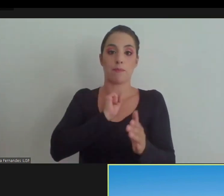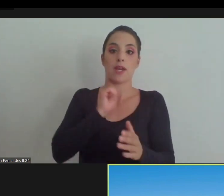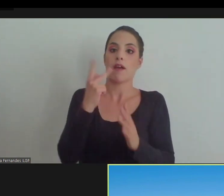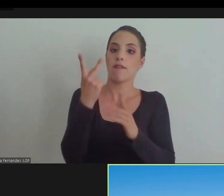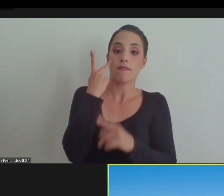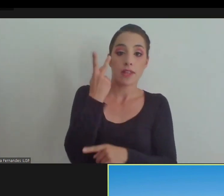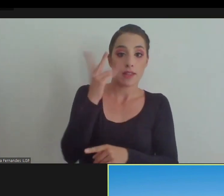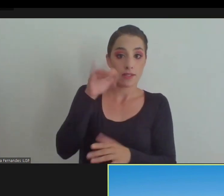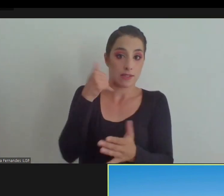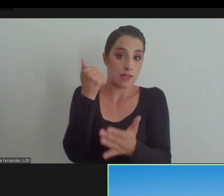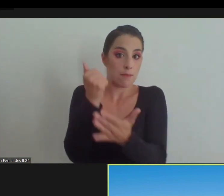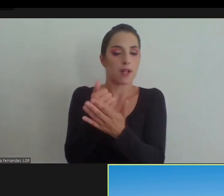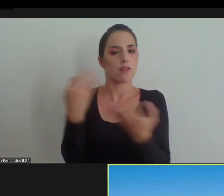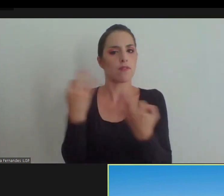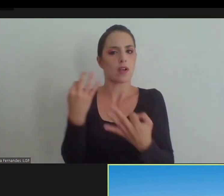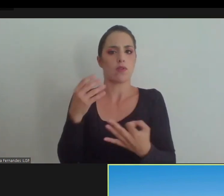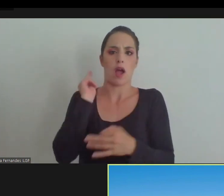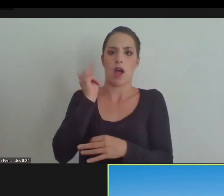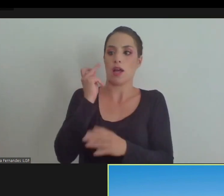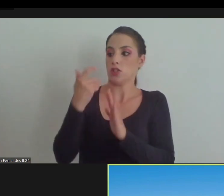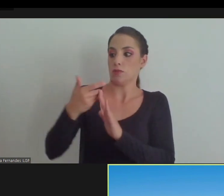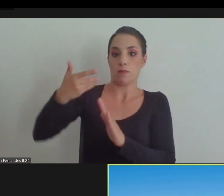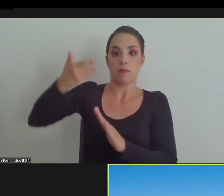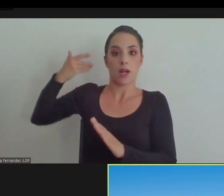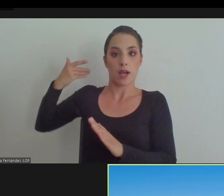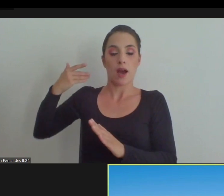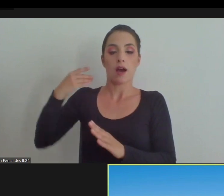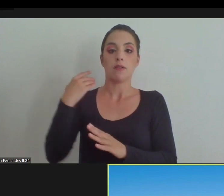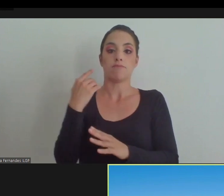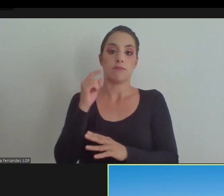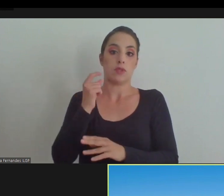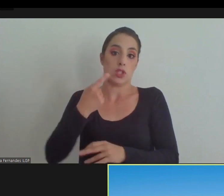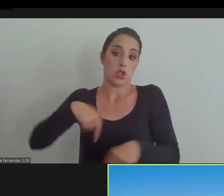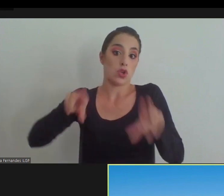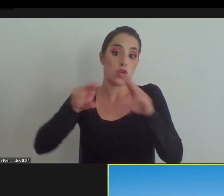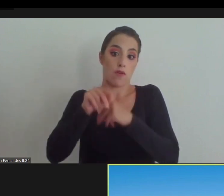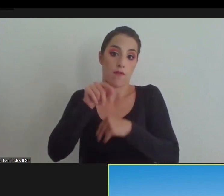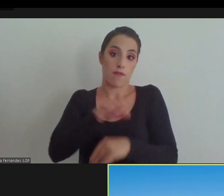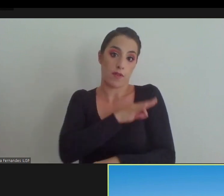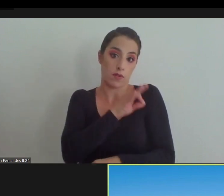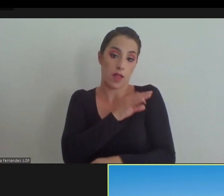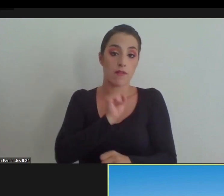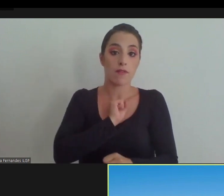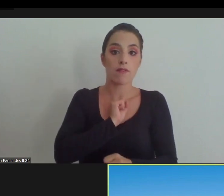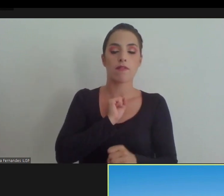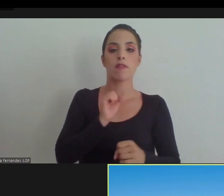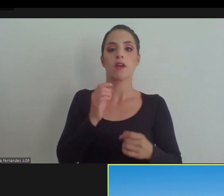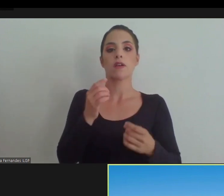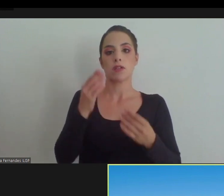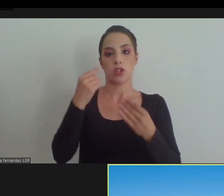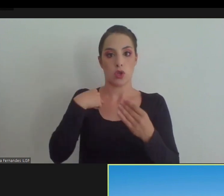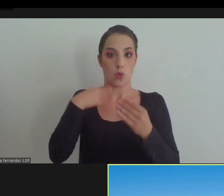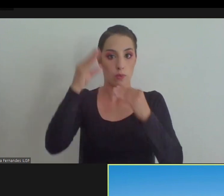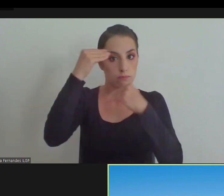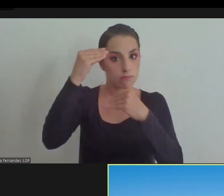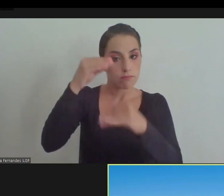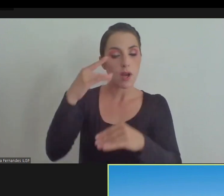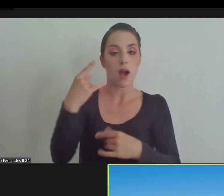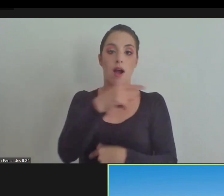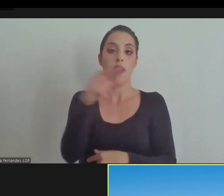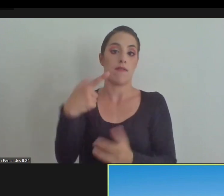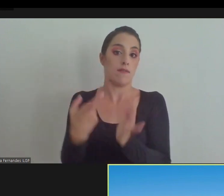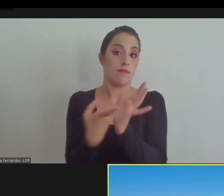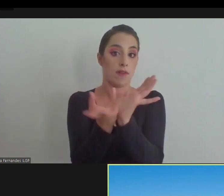agora, desde há alguns anos para cá, na Nova SPE tenho lecionado, que é muitas vezes em várias